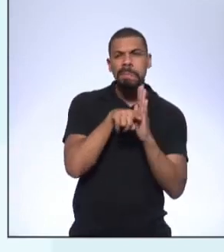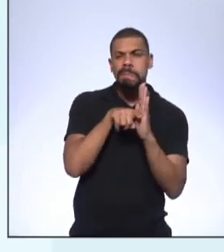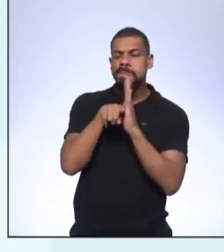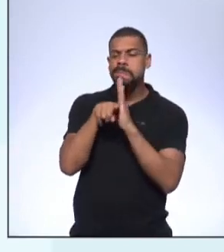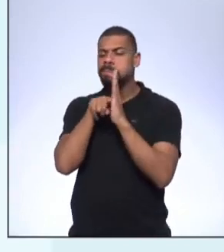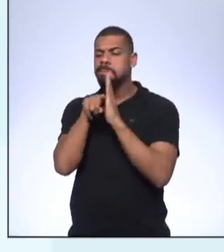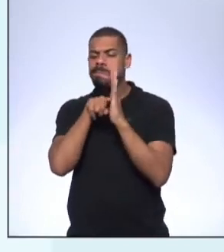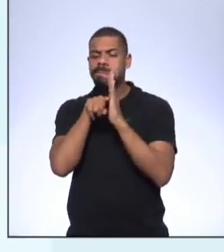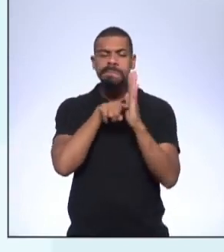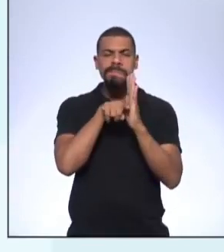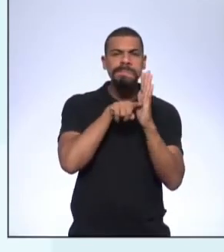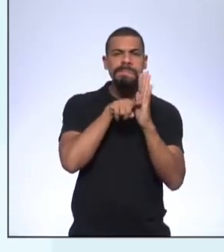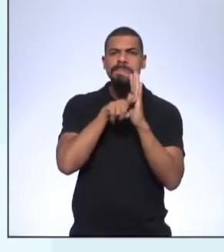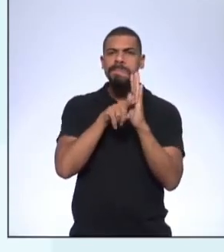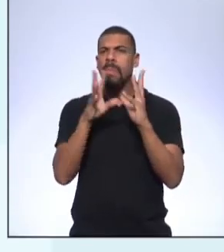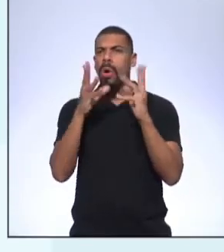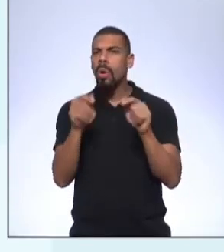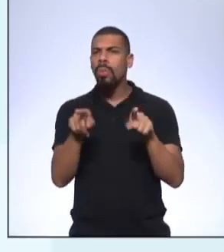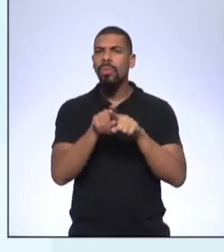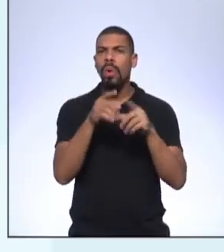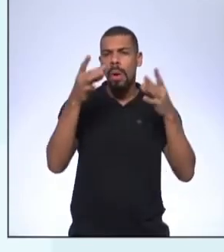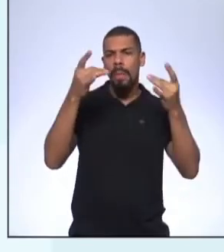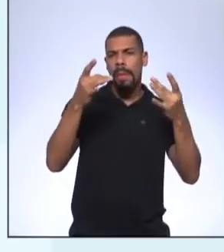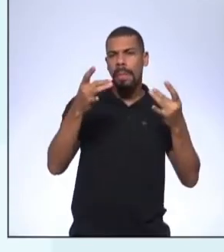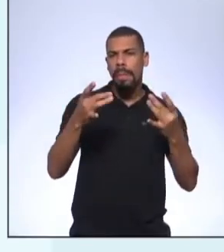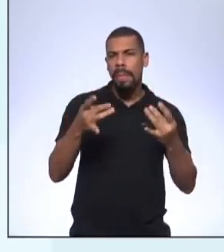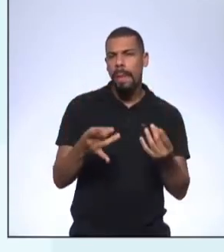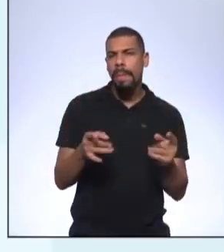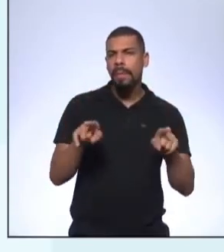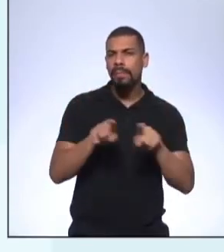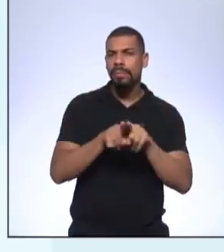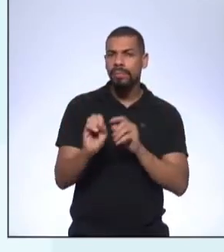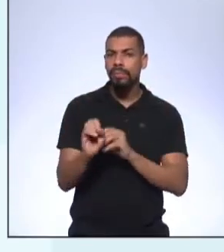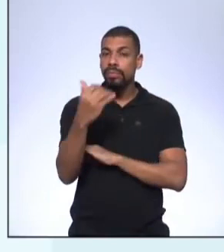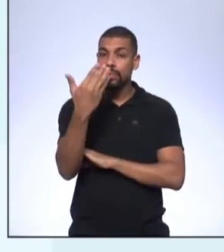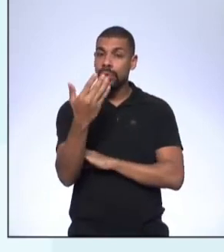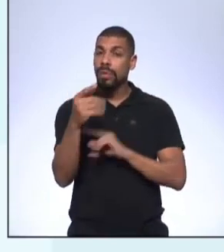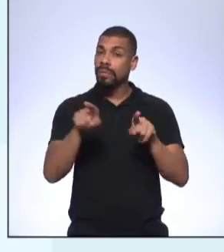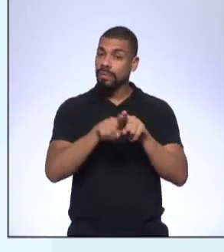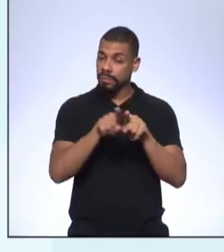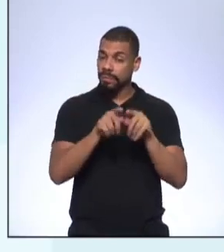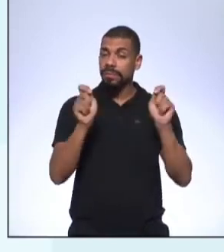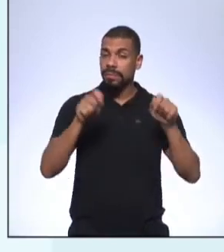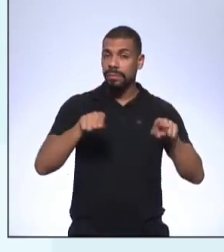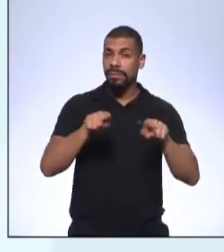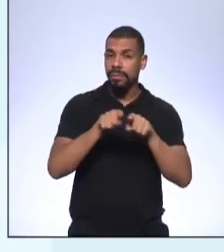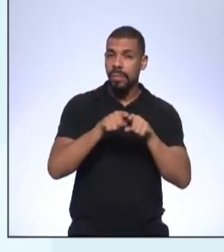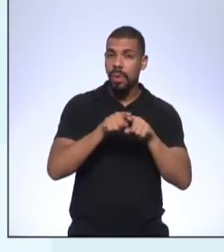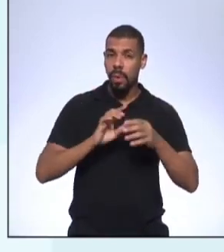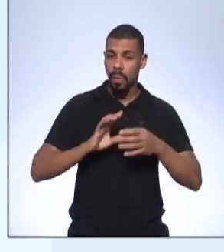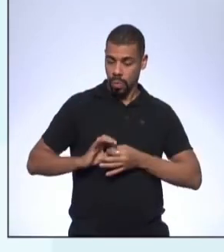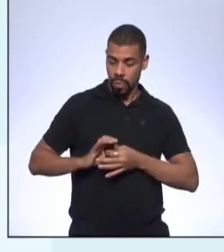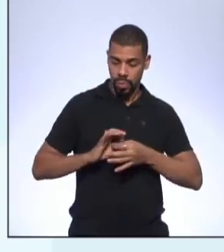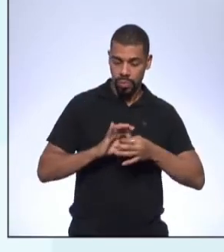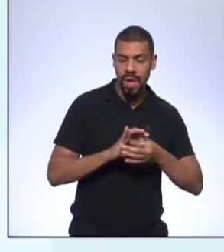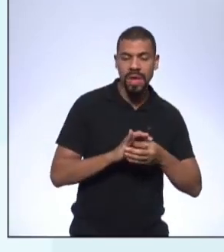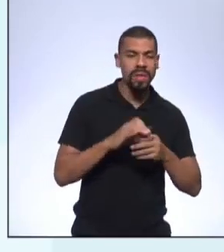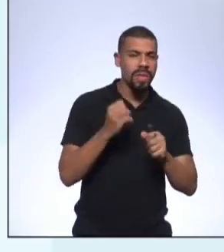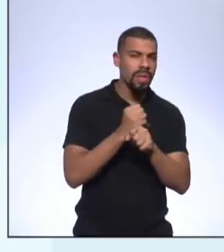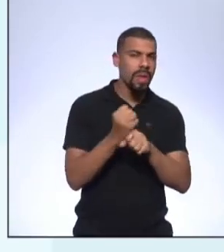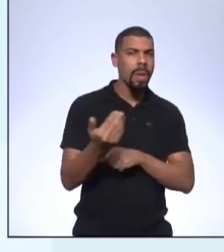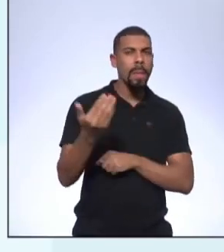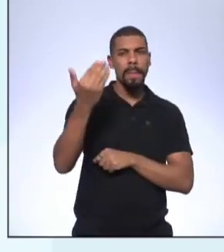fontes selecionadas, interpretando cada detalhe para a construção de suas hipóteses, levando em consideração o contexto da